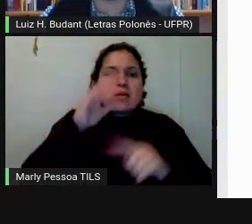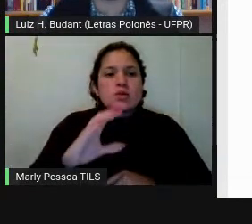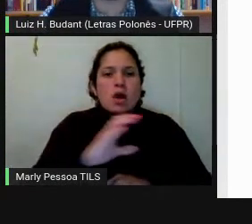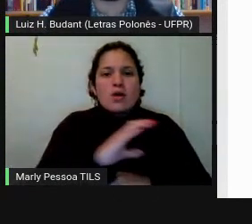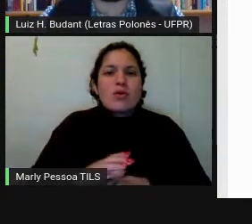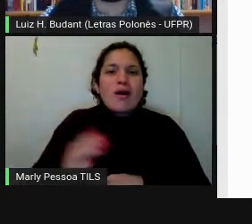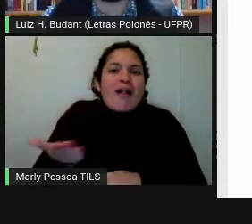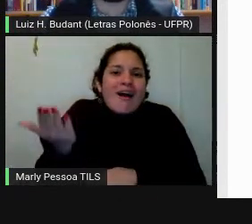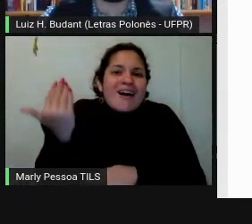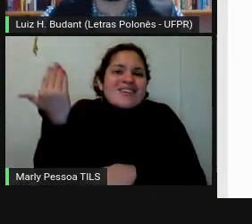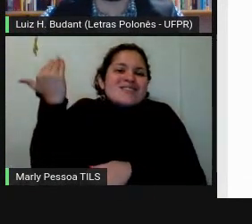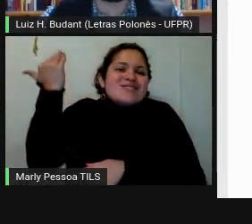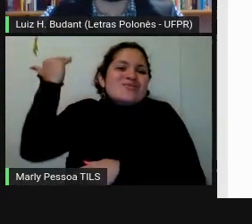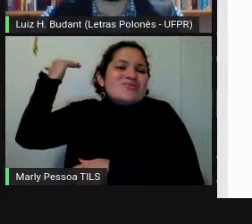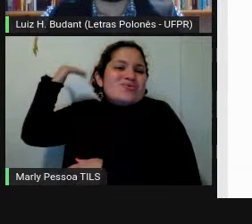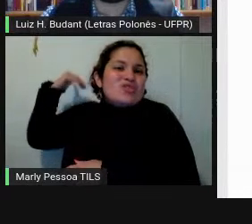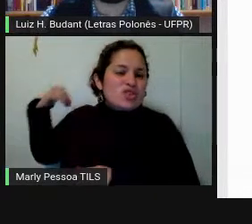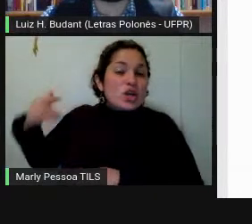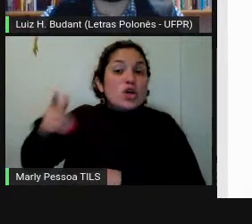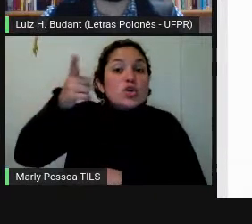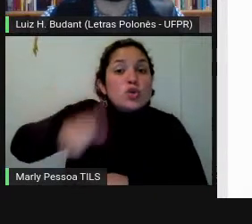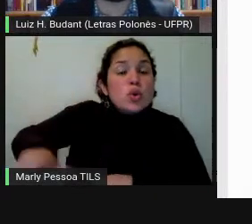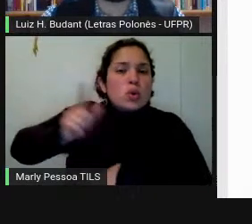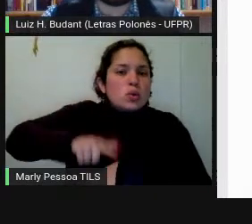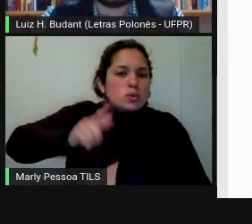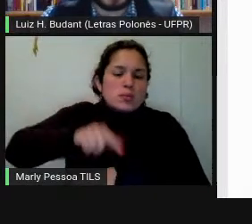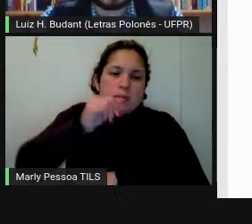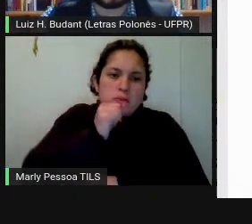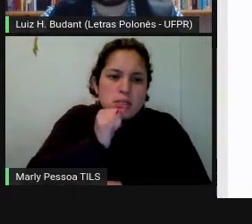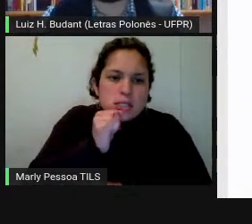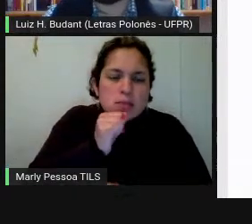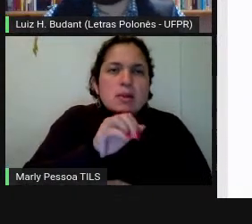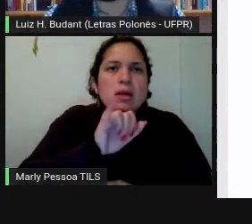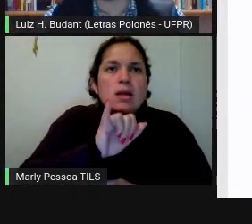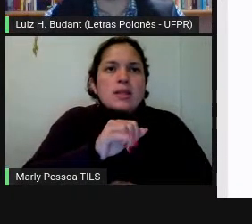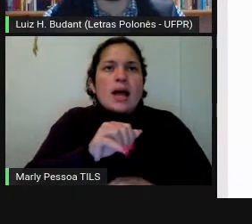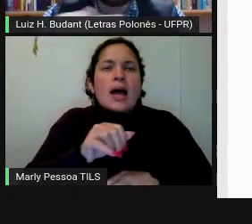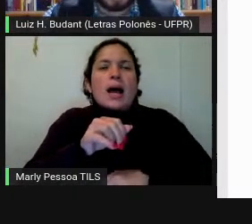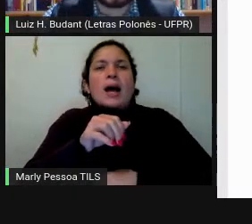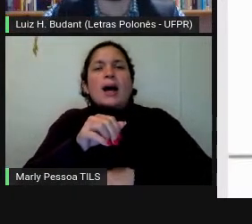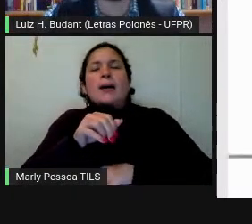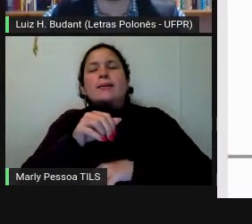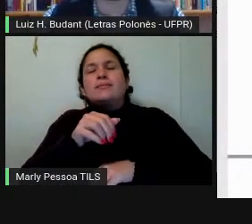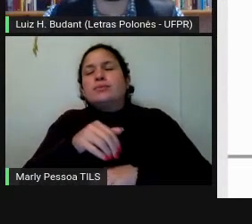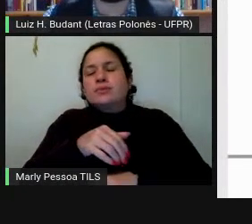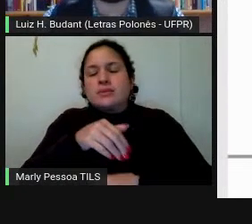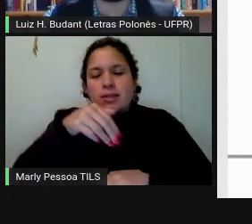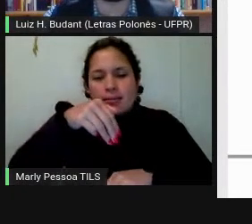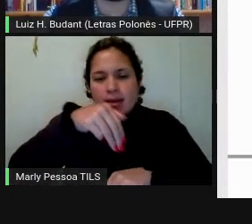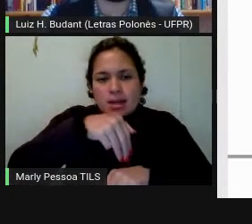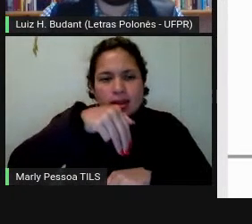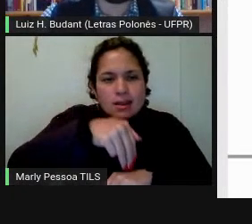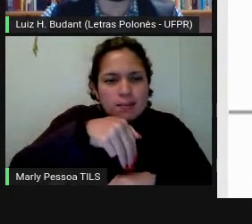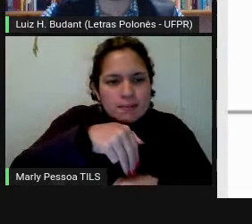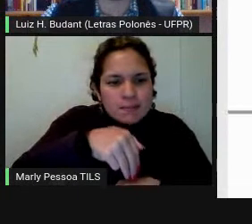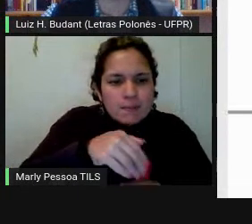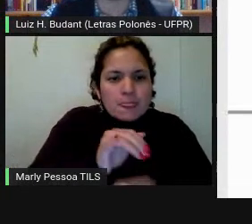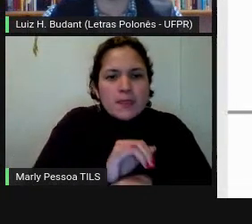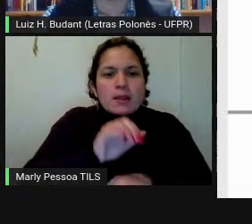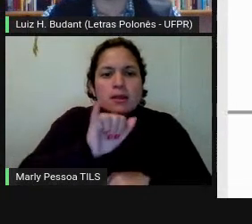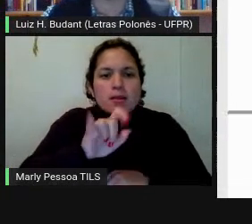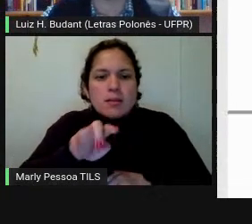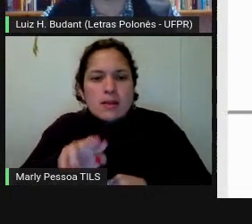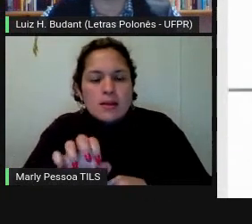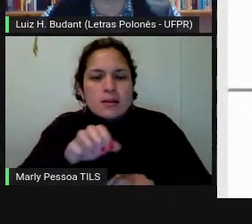santos dos outros períodos também, como da Idade Média. Então, nós vamos ter ali vários nomes de santos desses